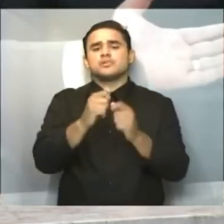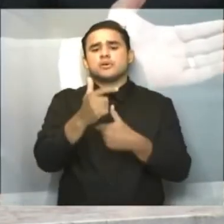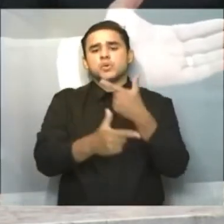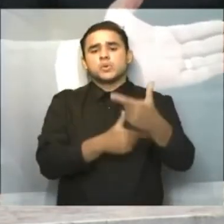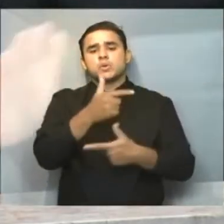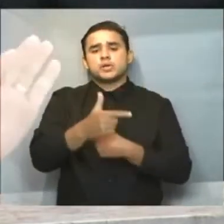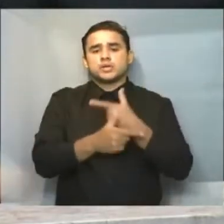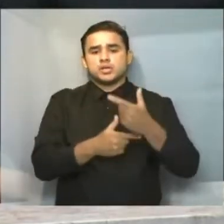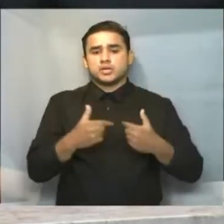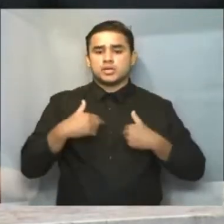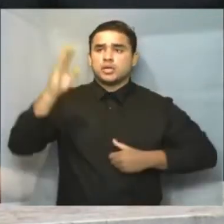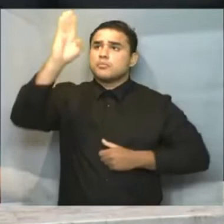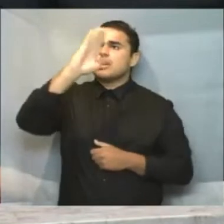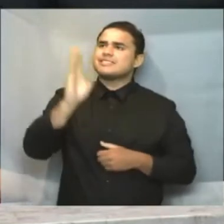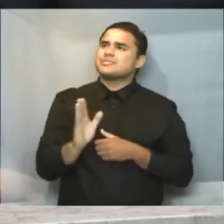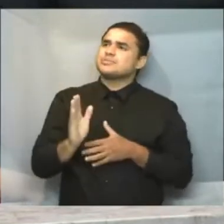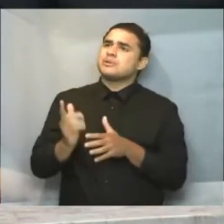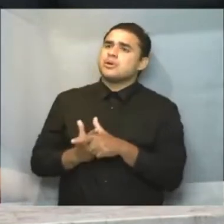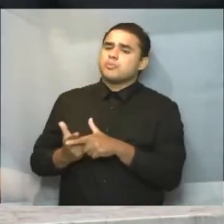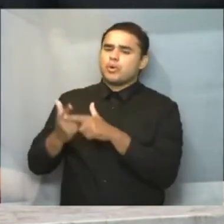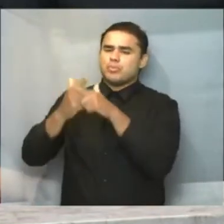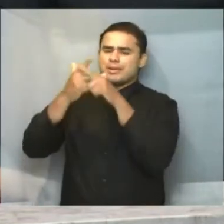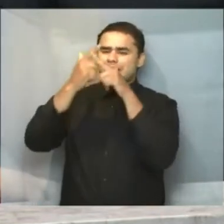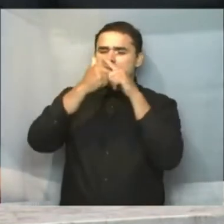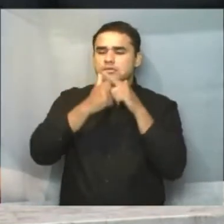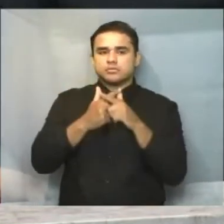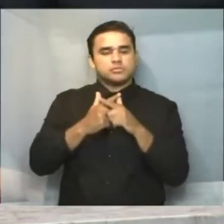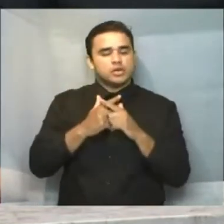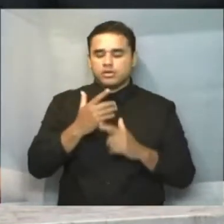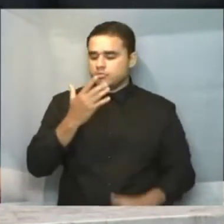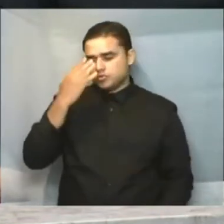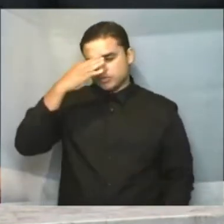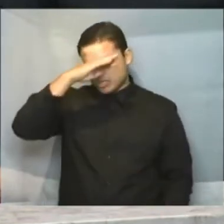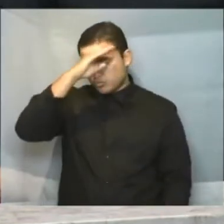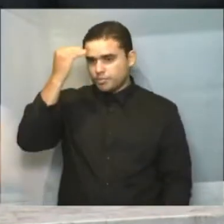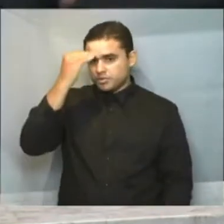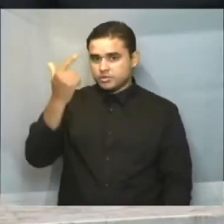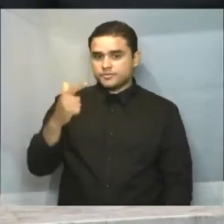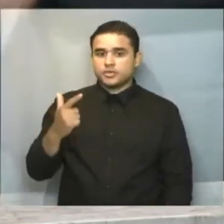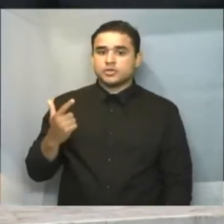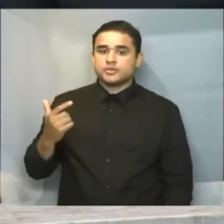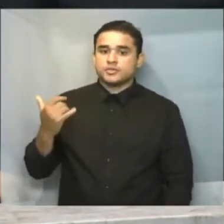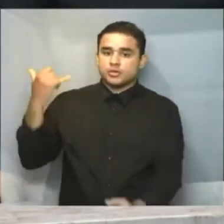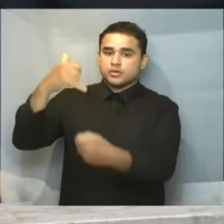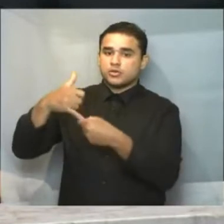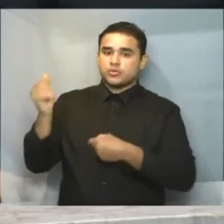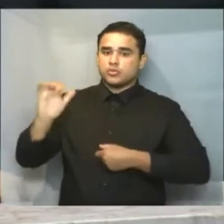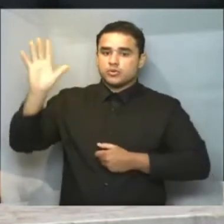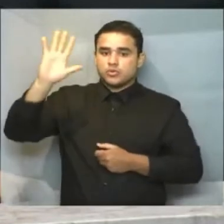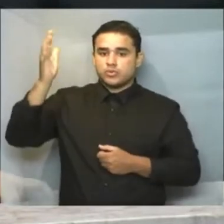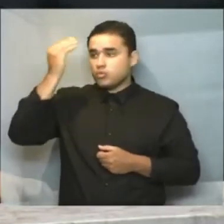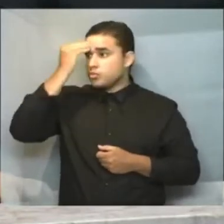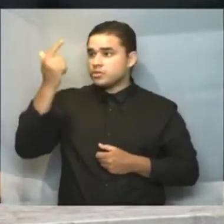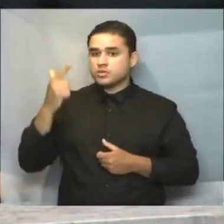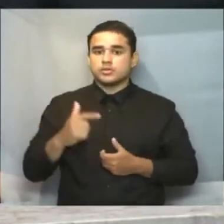ruim que acontece no Brasil, ele tem culpa. Não, o combustível está R$ 8,00, a gasolina não tem culpa não. A energia elétrica vai subir, não tem culpa